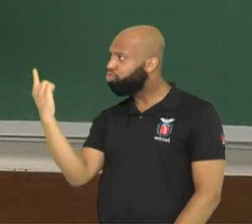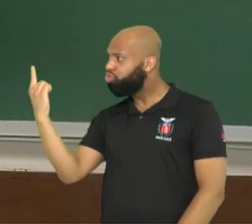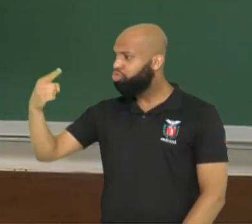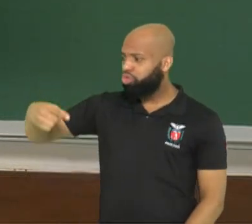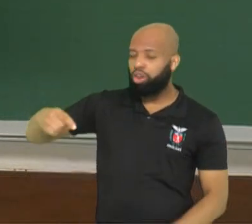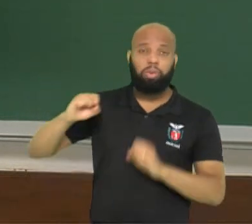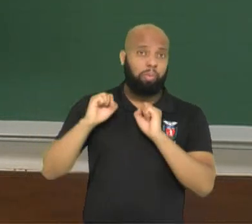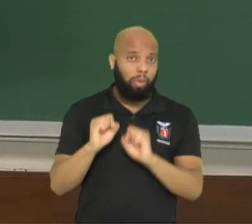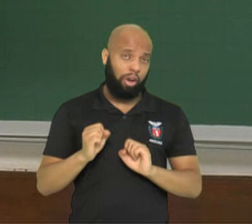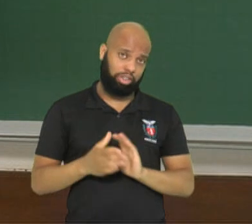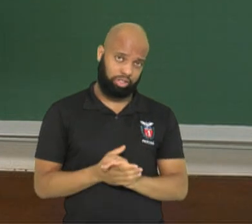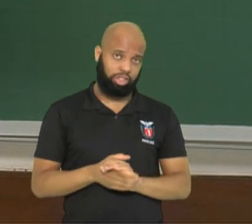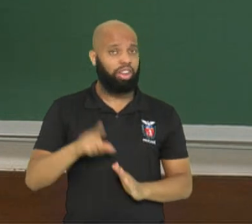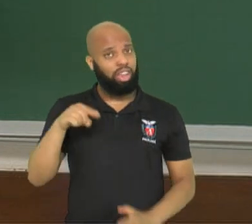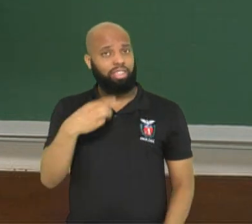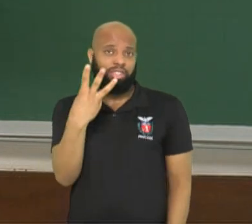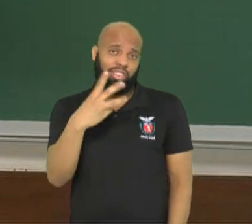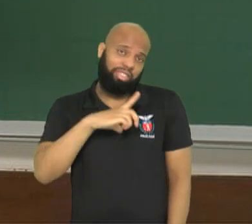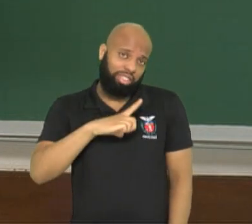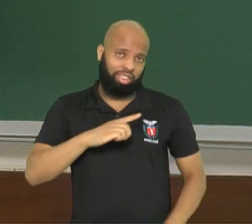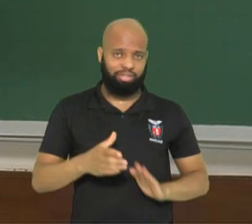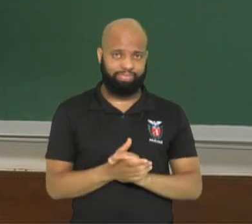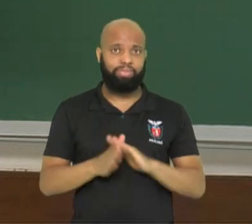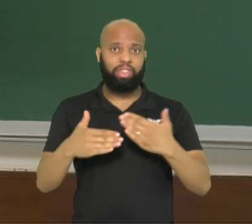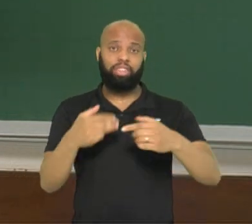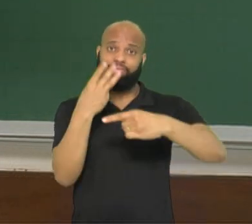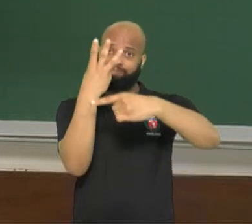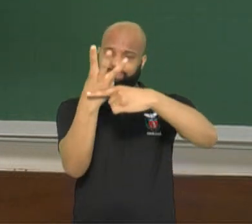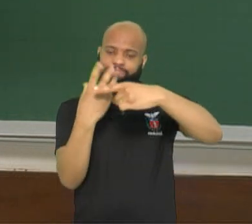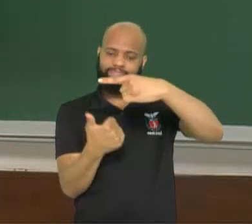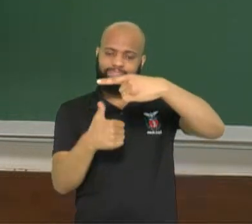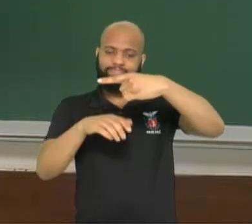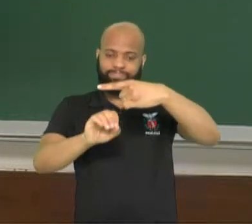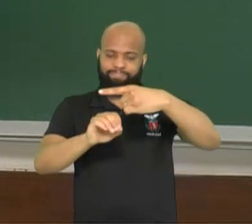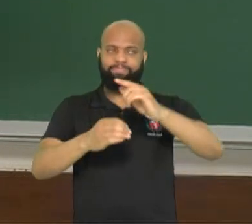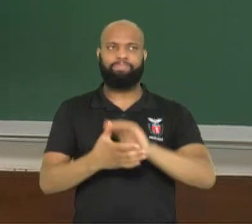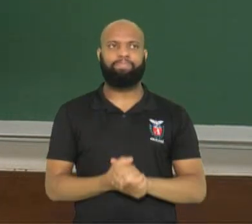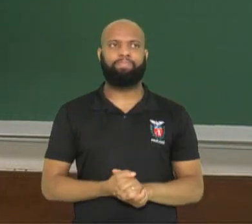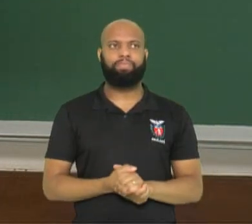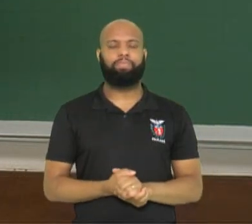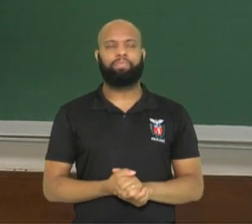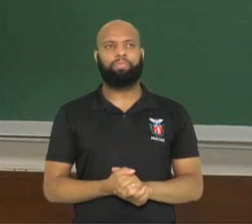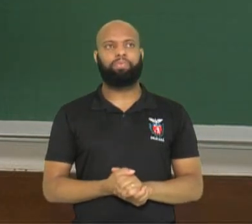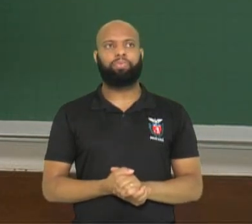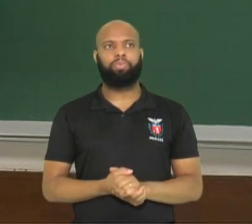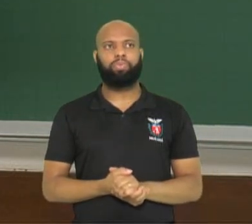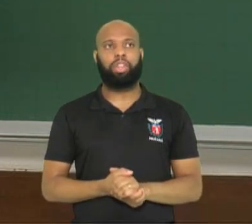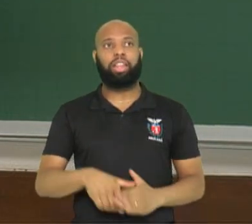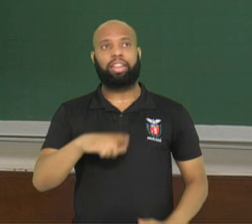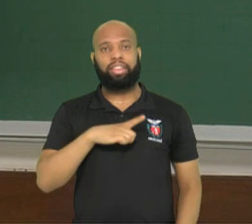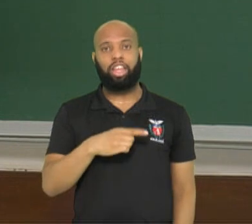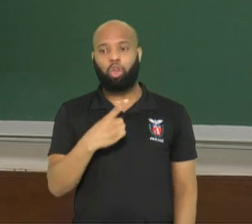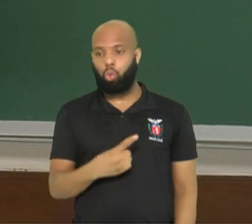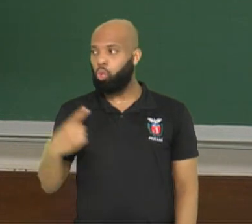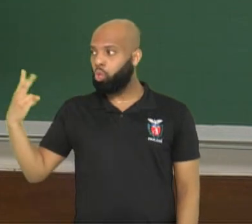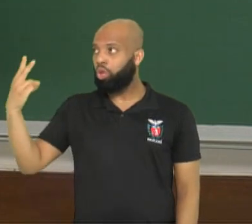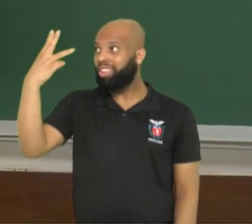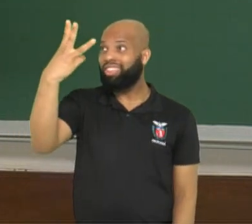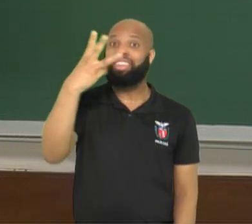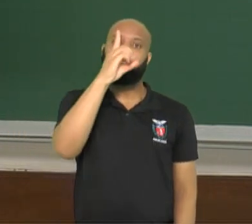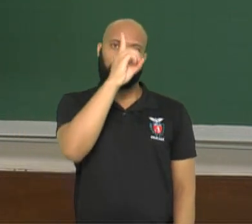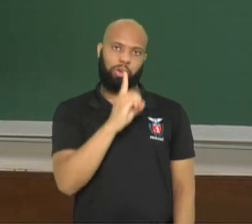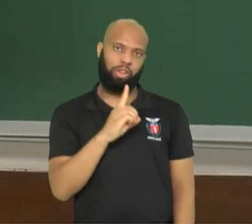pedindo para calcular. Ou seja, qual é a probabilidade de calcular a cor amarela? Então, ó, 1, 2, 3